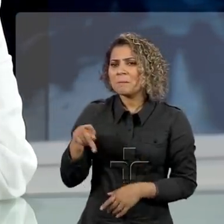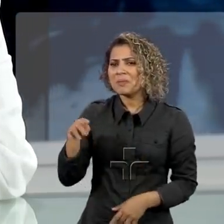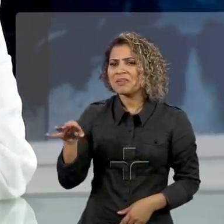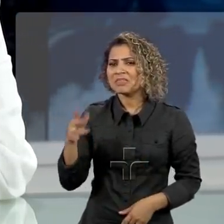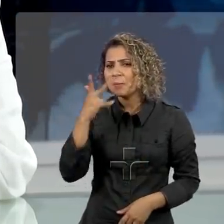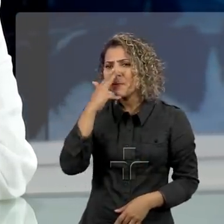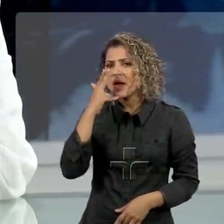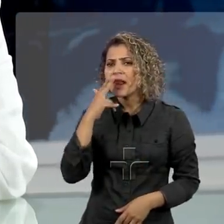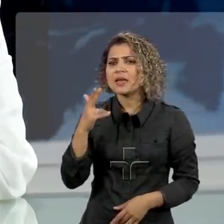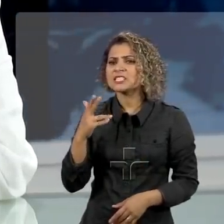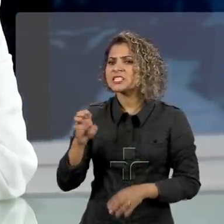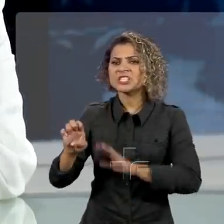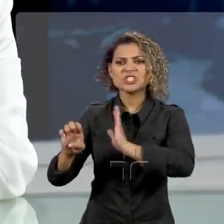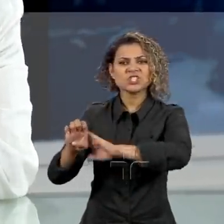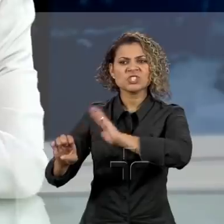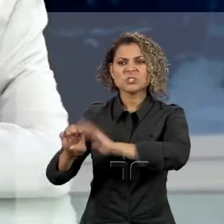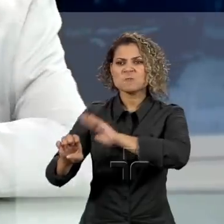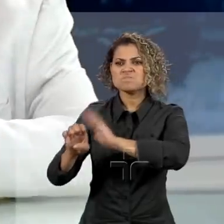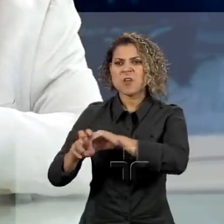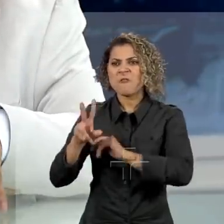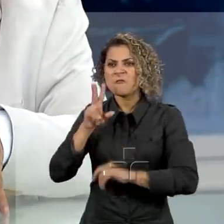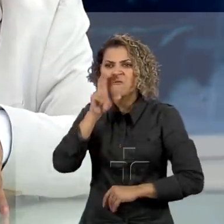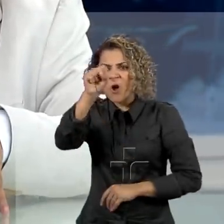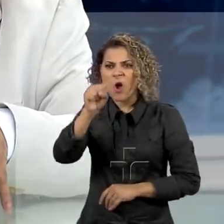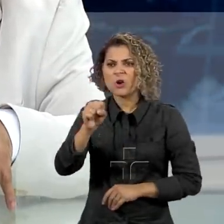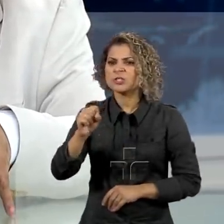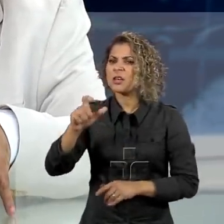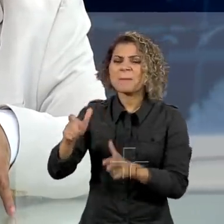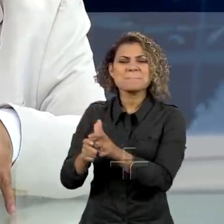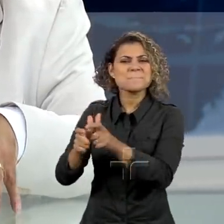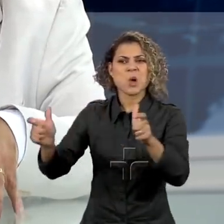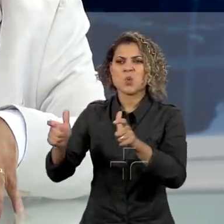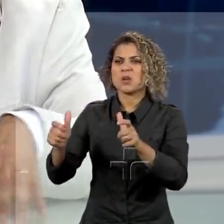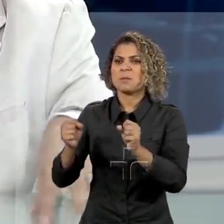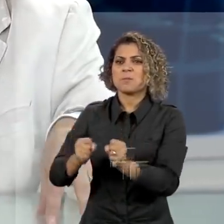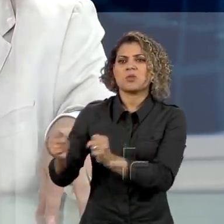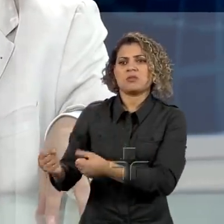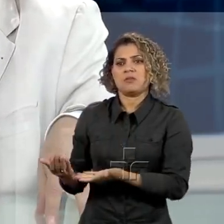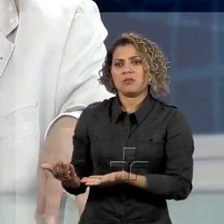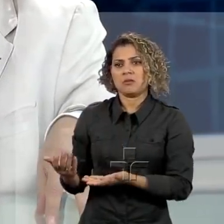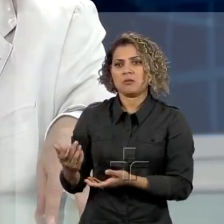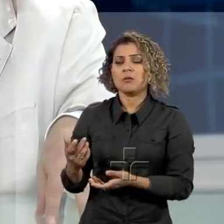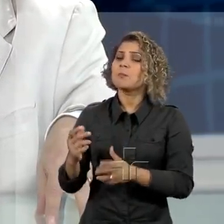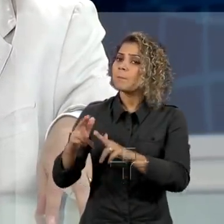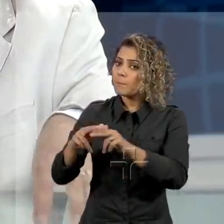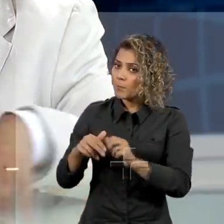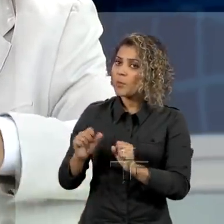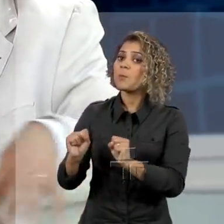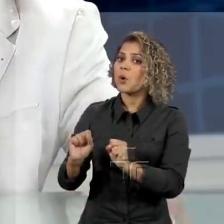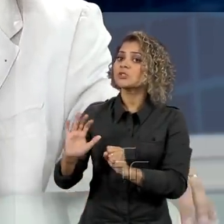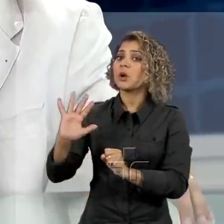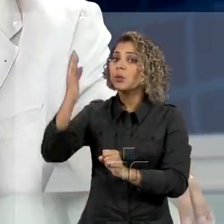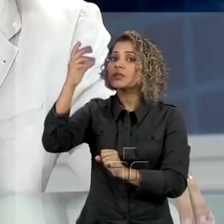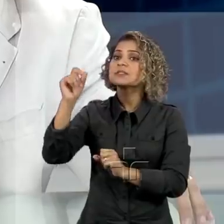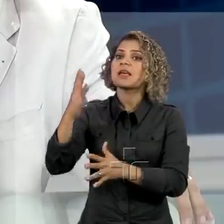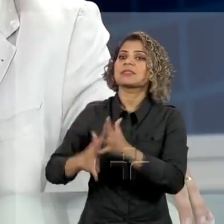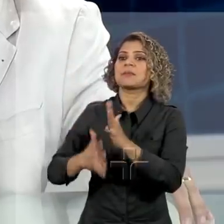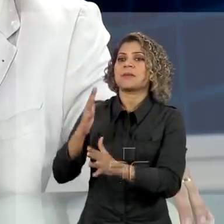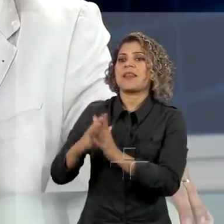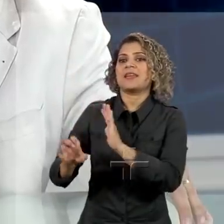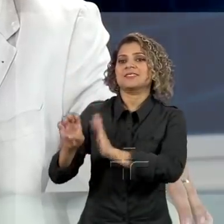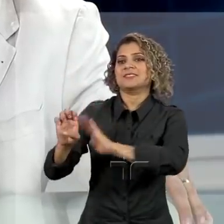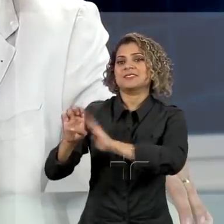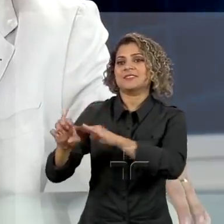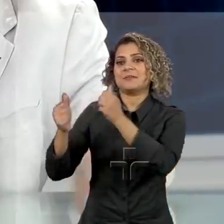ser hegemônico na esquerda. Em que medida ele pode pôr em risco a própria esquerda? Desarticular totalmente